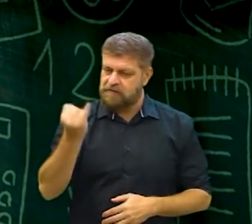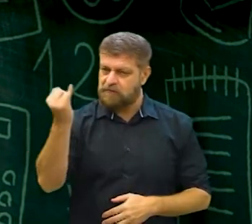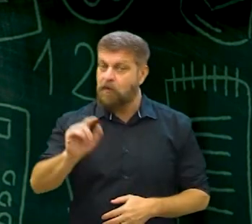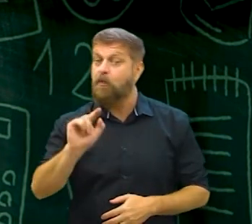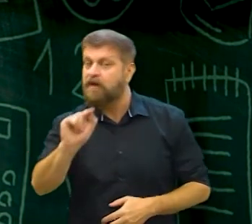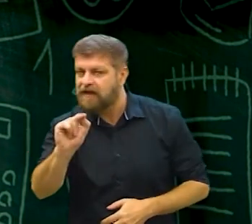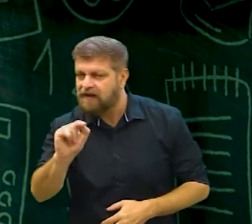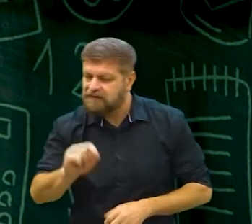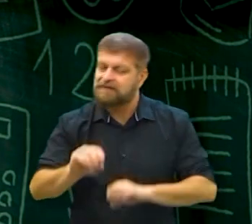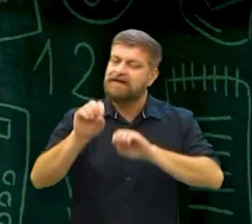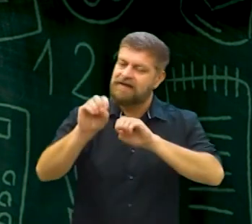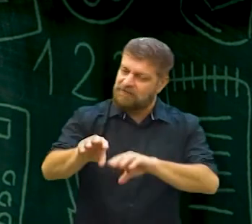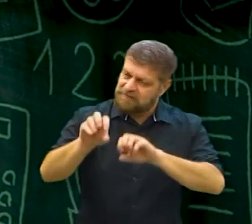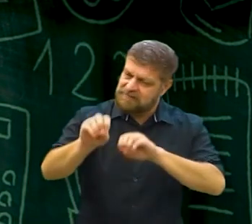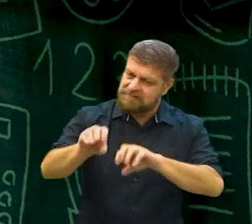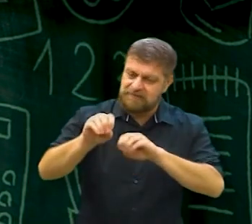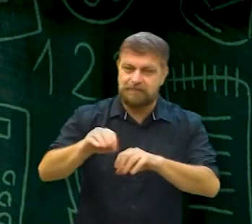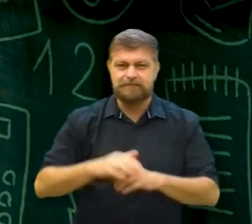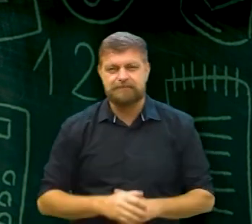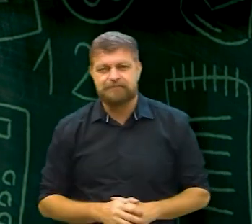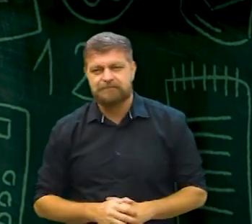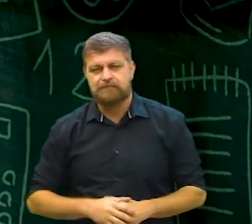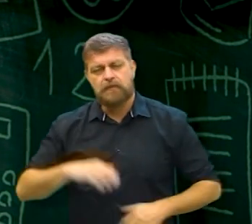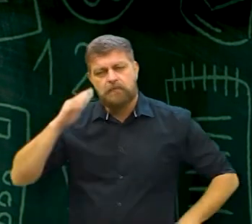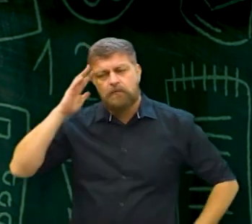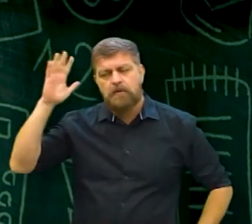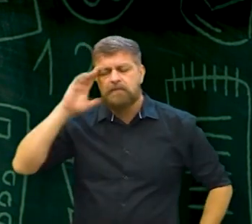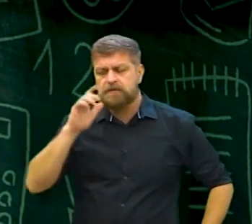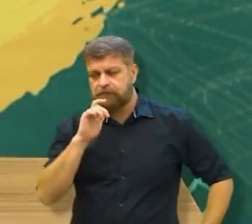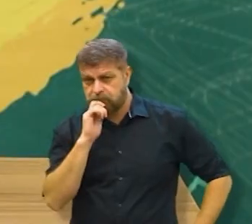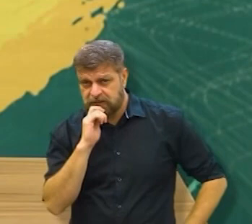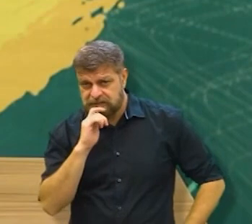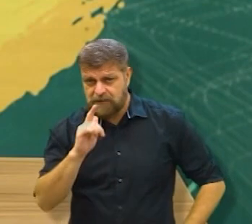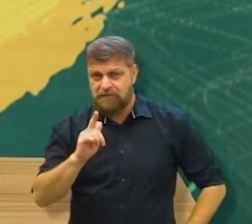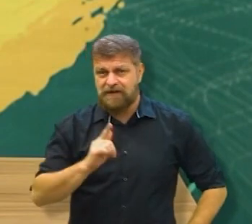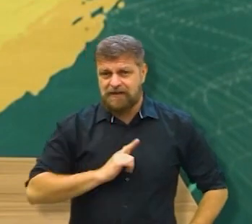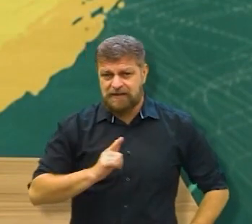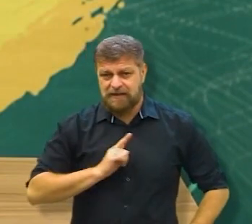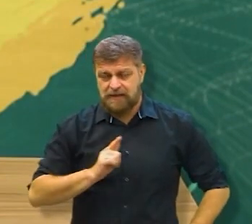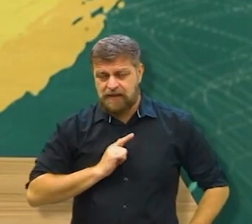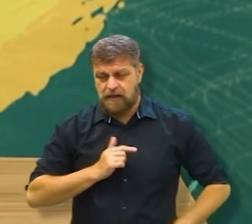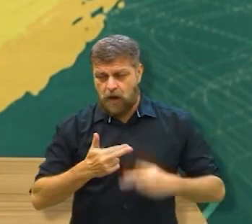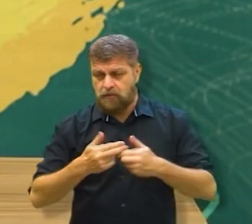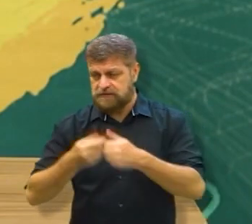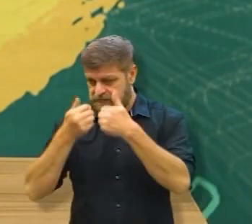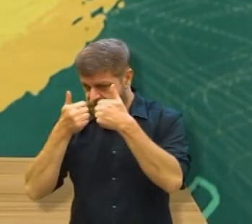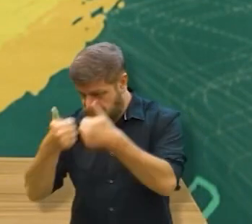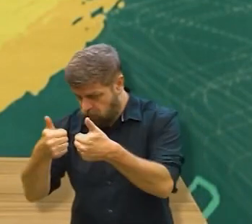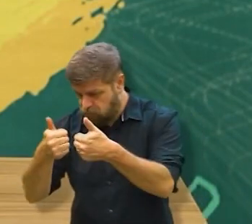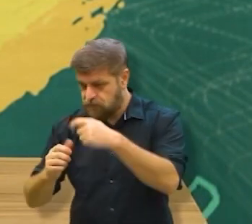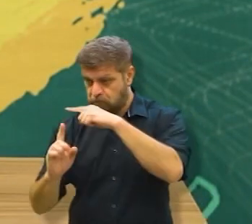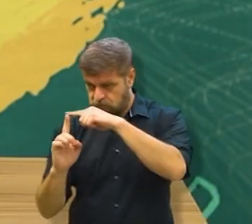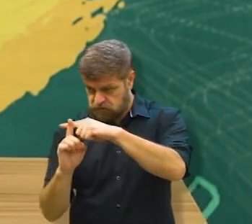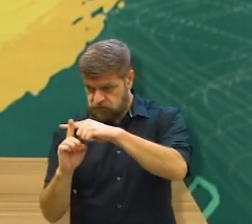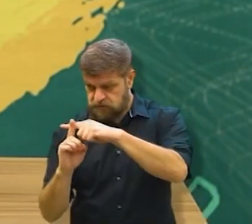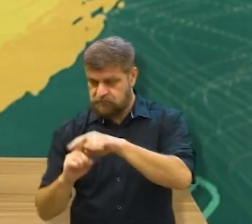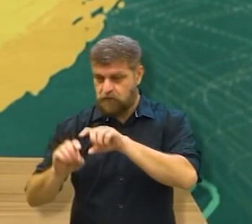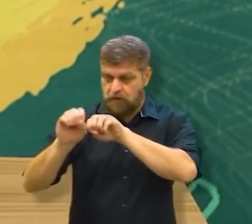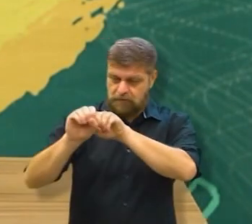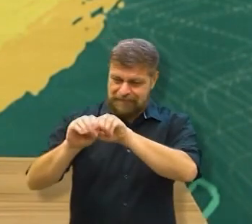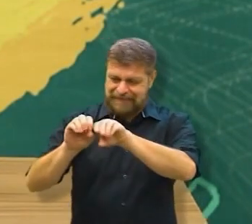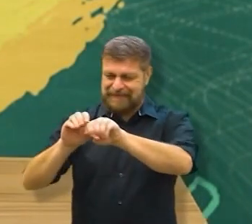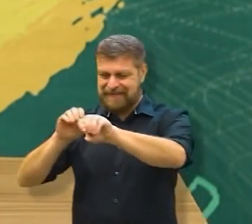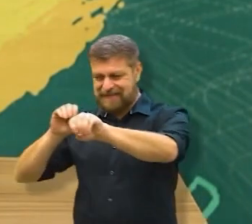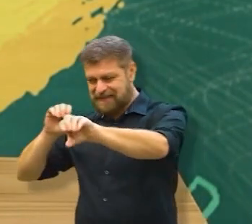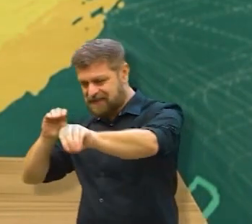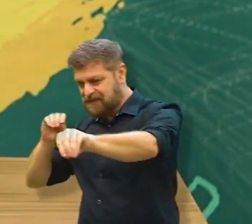tão importante que é educação. Bom, imagino que tenha havido pontos positivos, não é? Esse